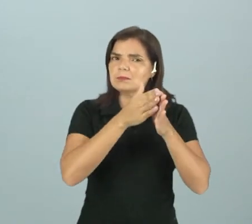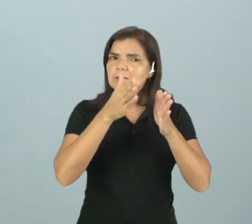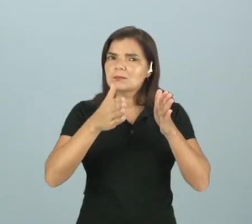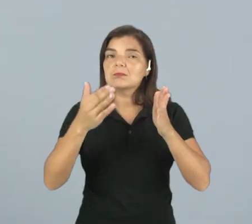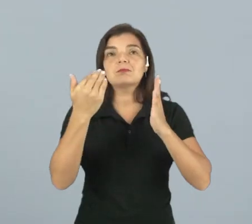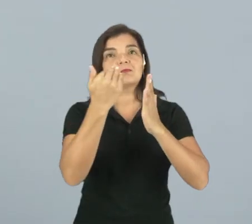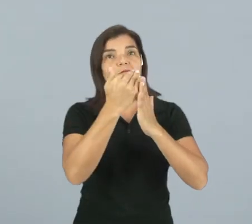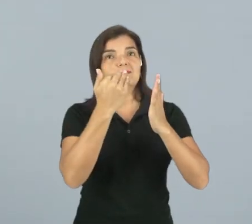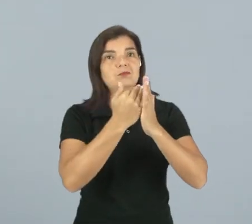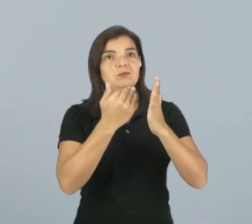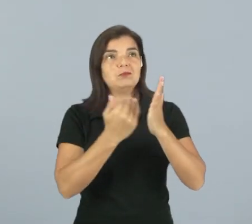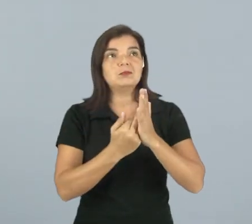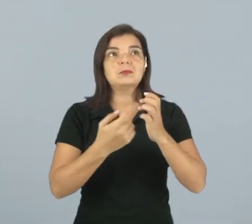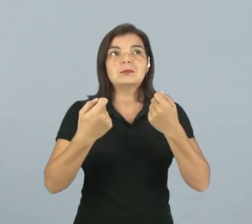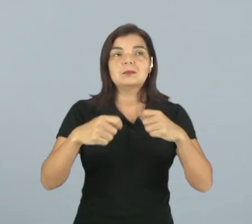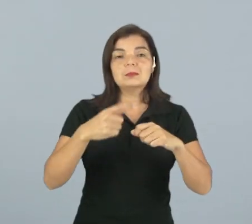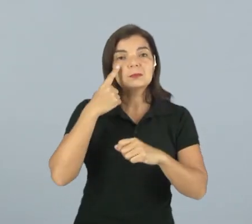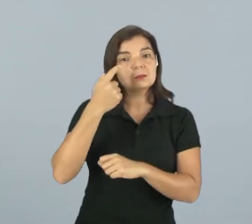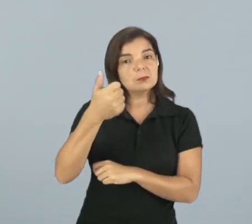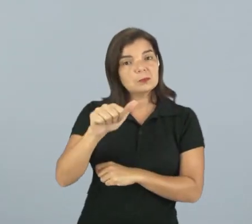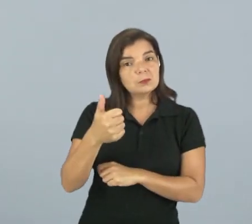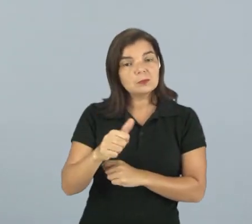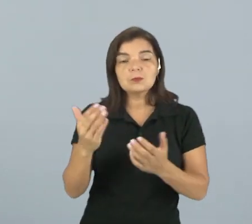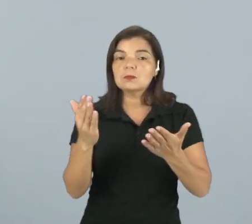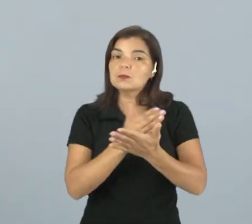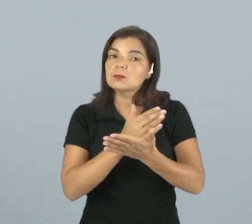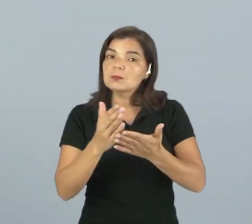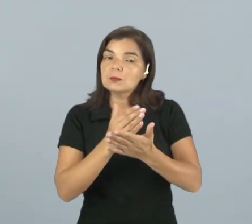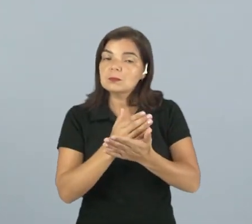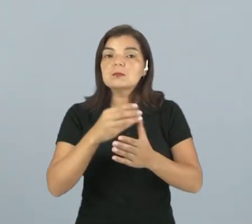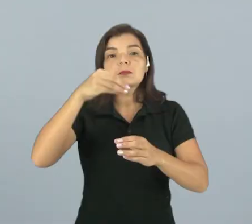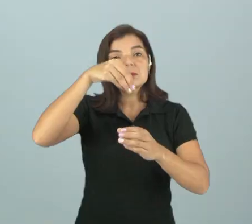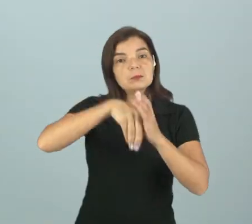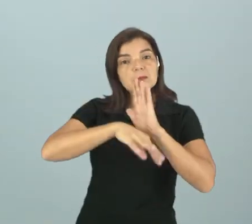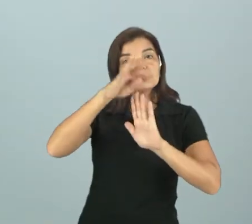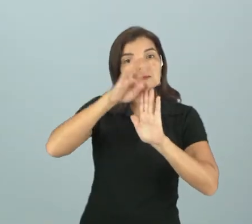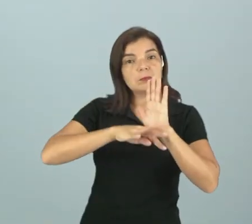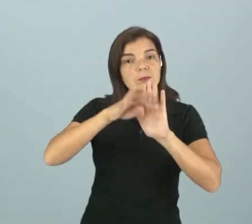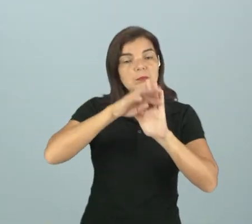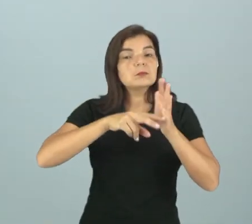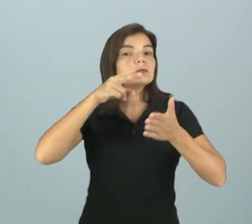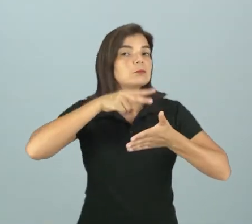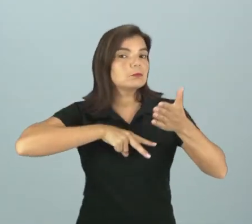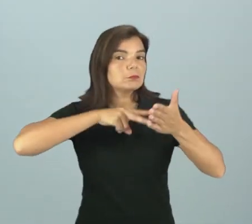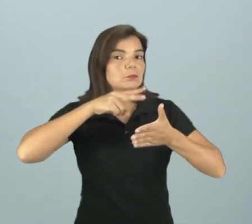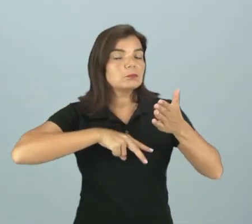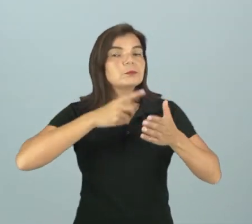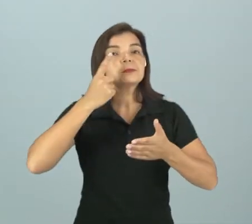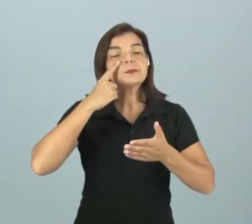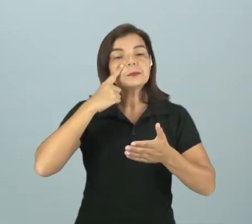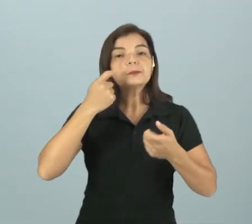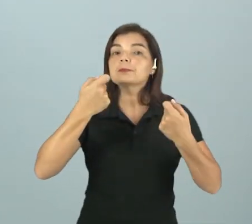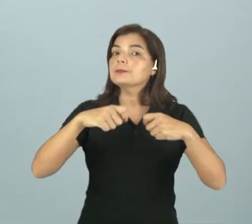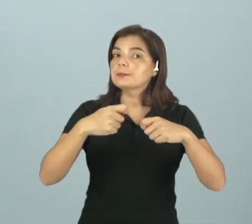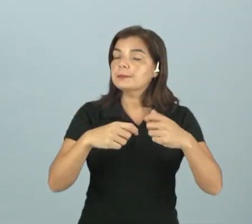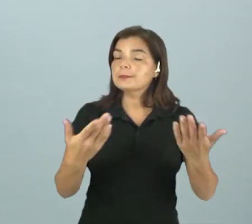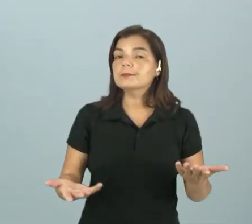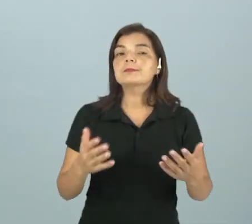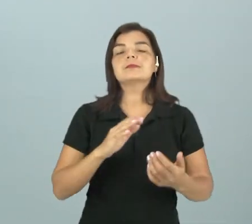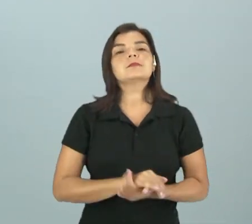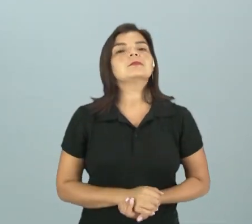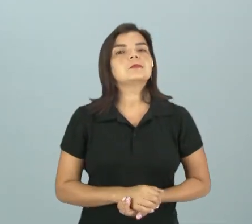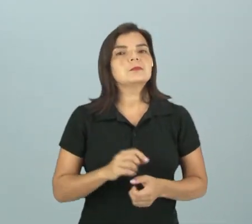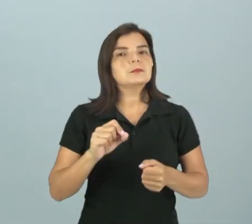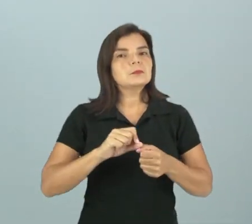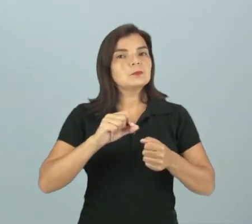alguns critérios. Você precisa avaliar alguns critérios dentro do texto que você está lendo. Vamos lá, o que você deve